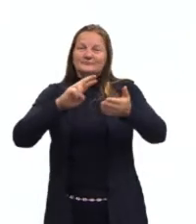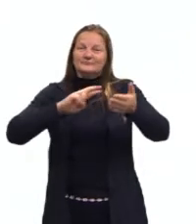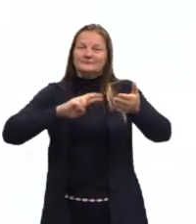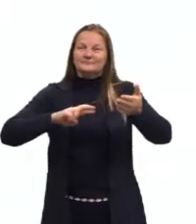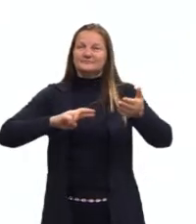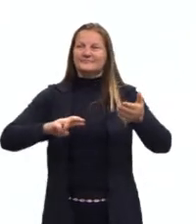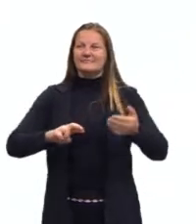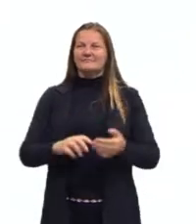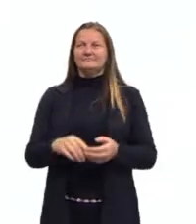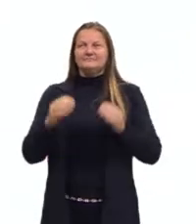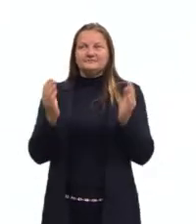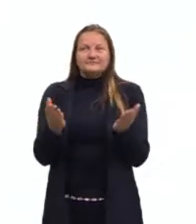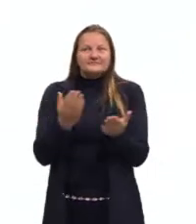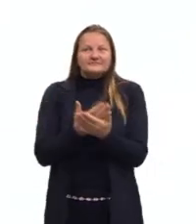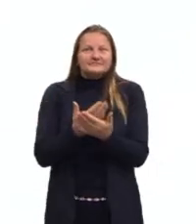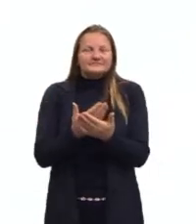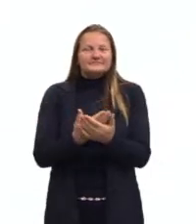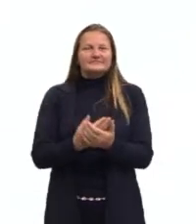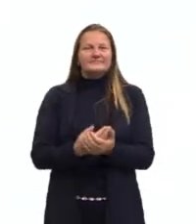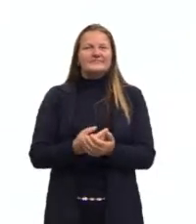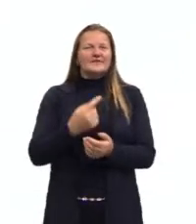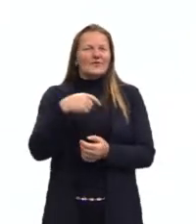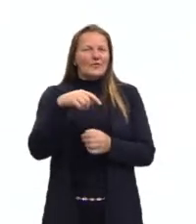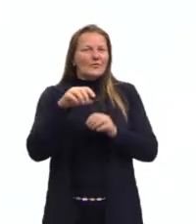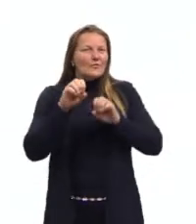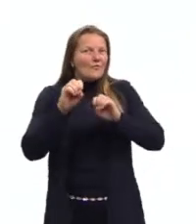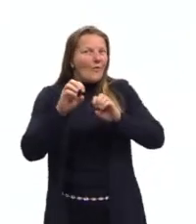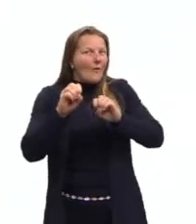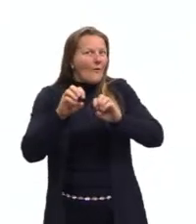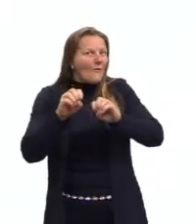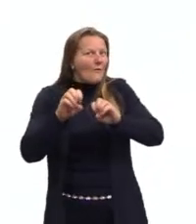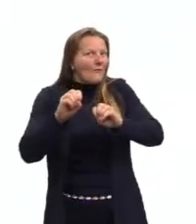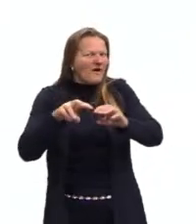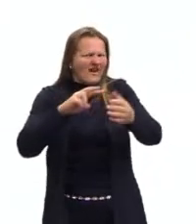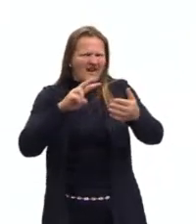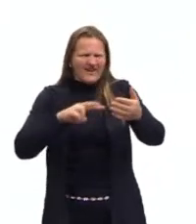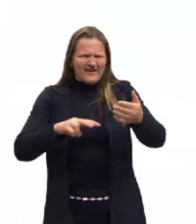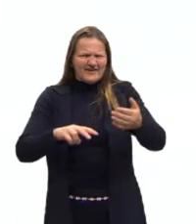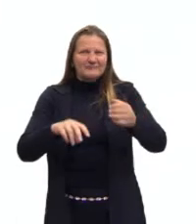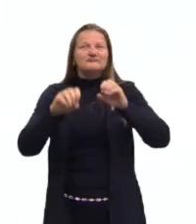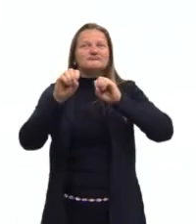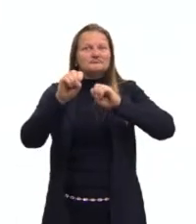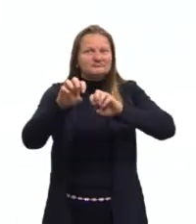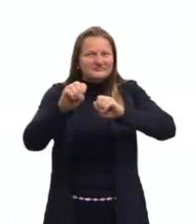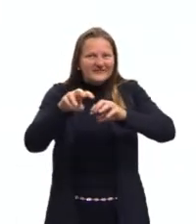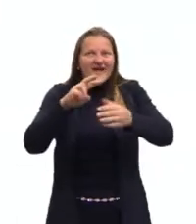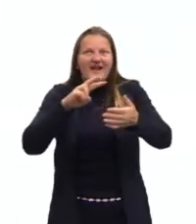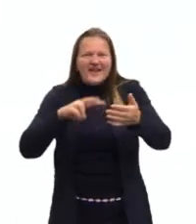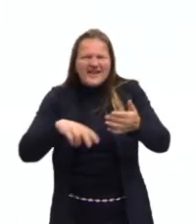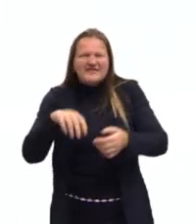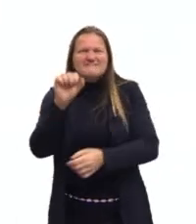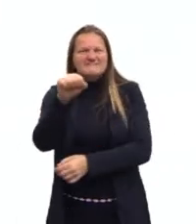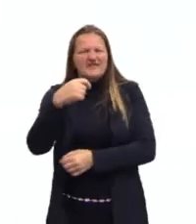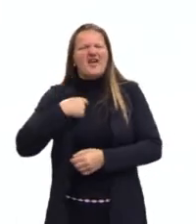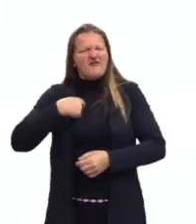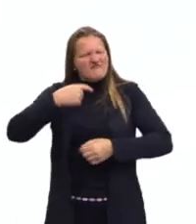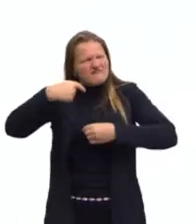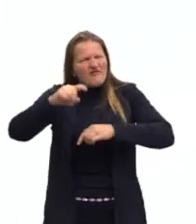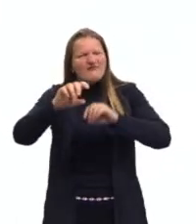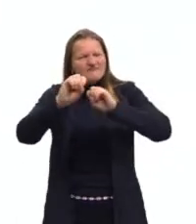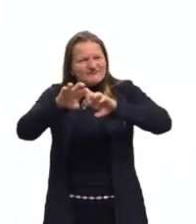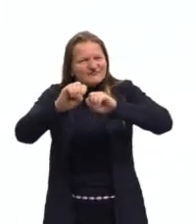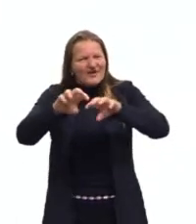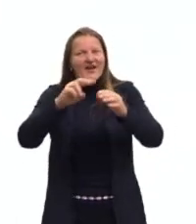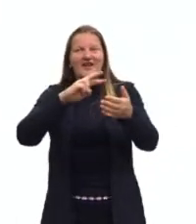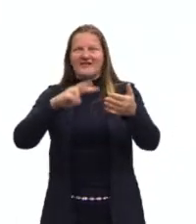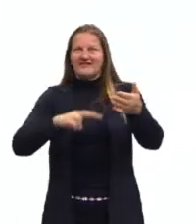e nessa aula eu vou te ensinar a ler ué como sim vou te ensinar a ler